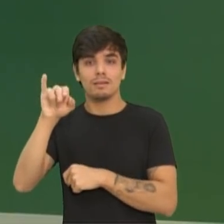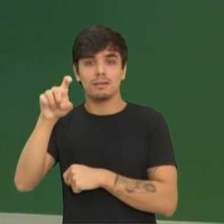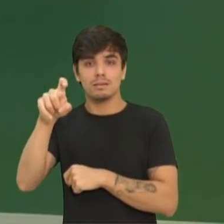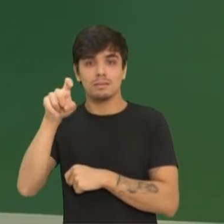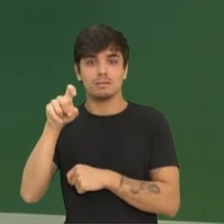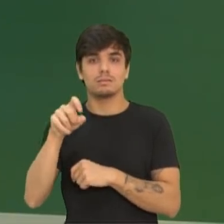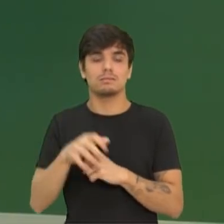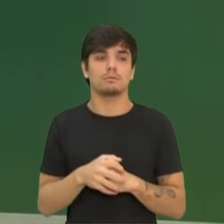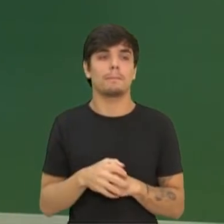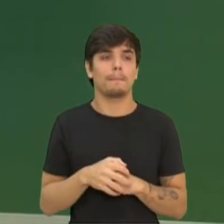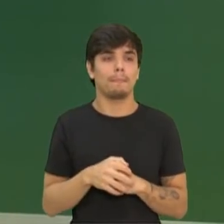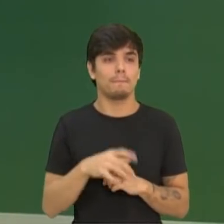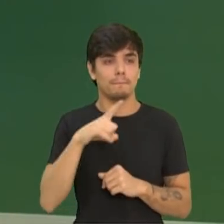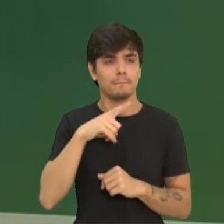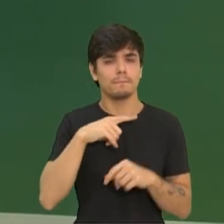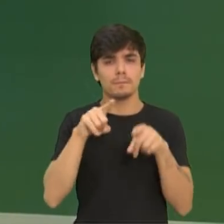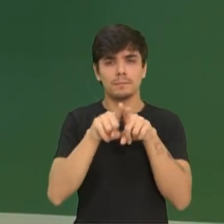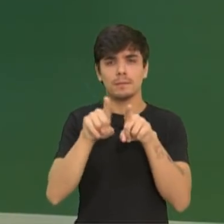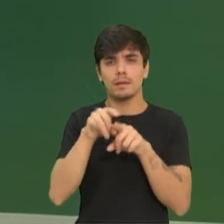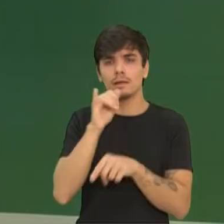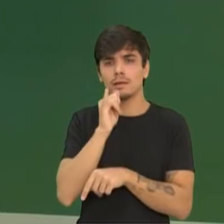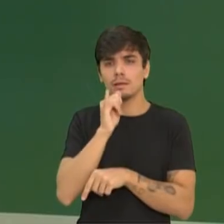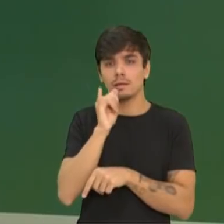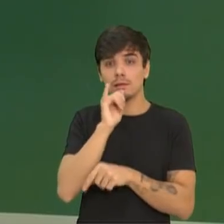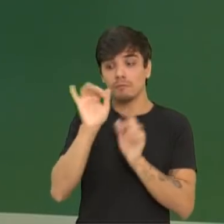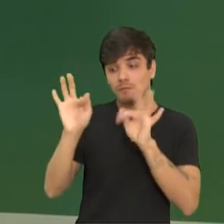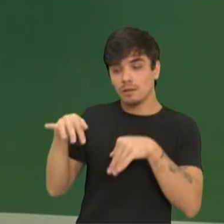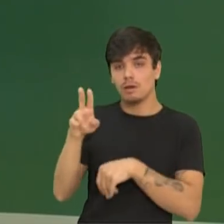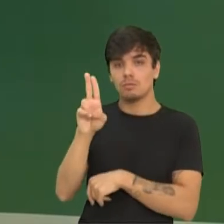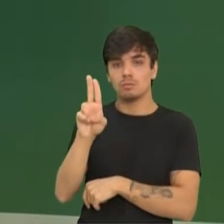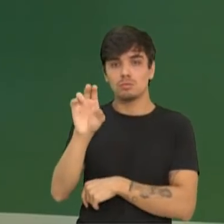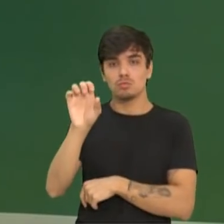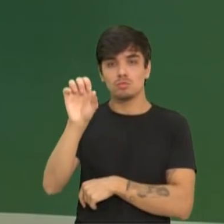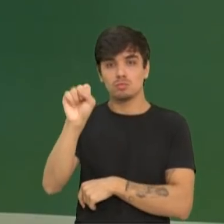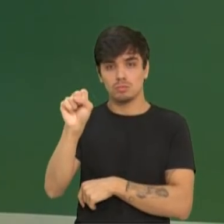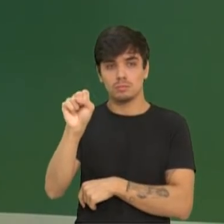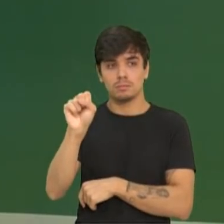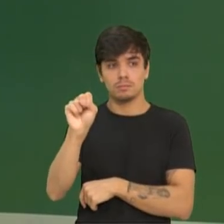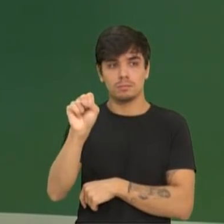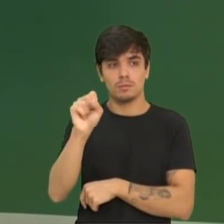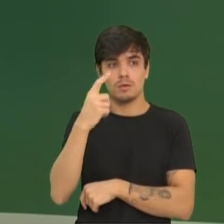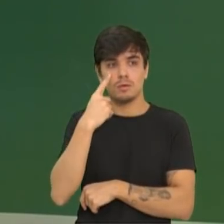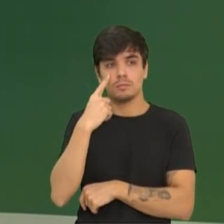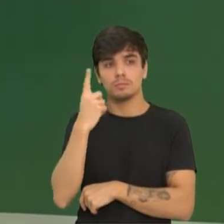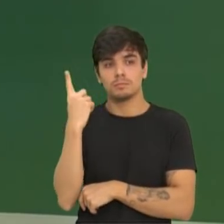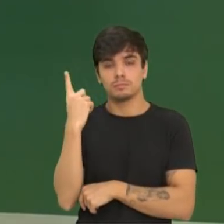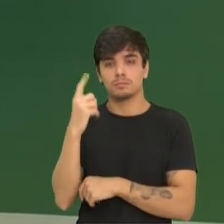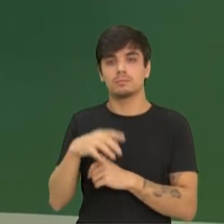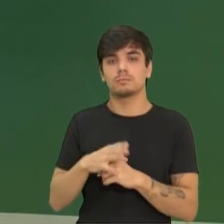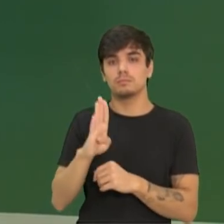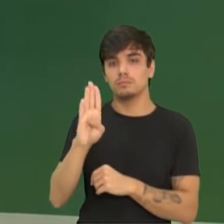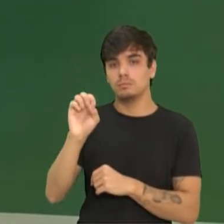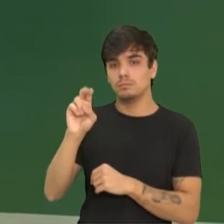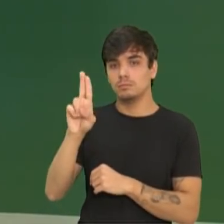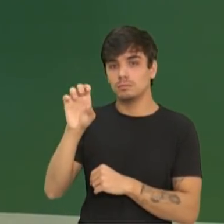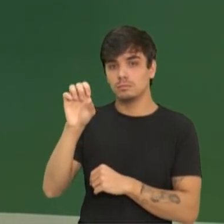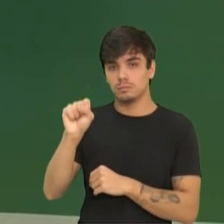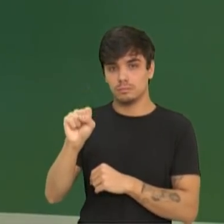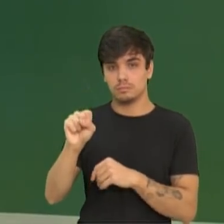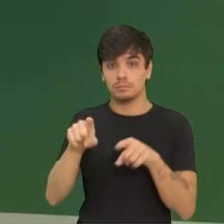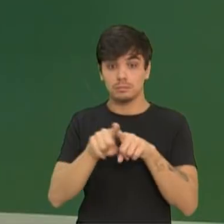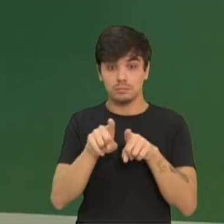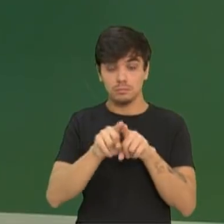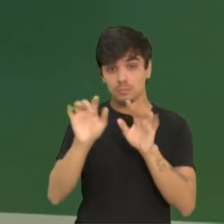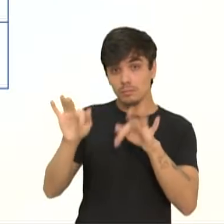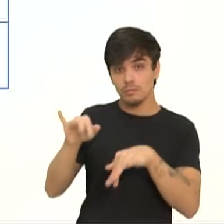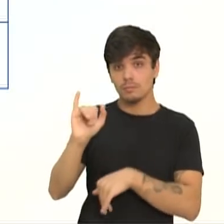também exemplos de paroxítonas terminadas em us, bônus, Vênus, com i